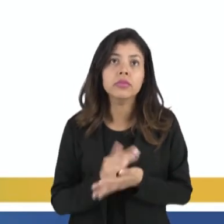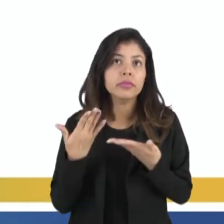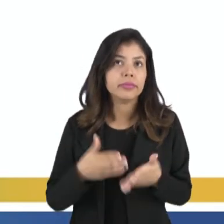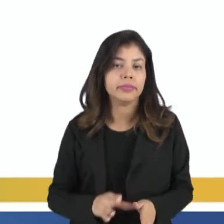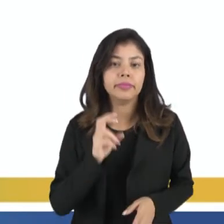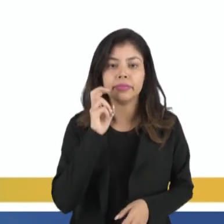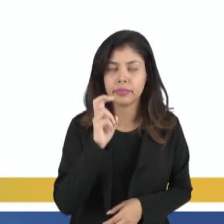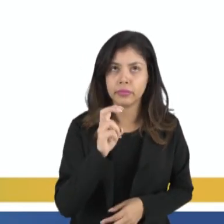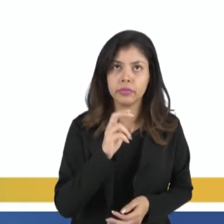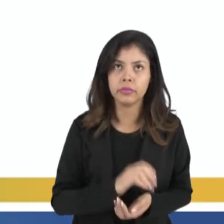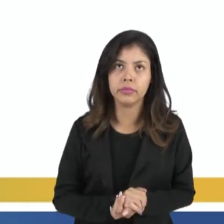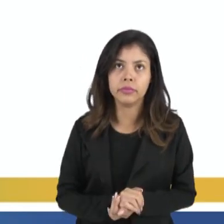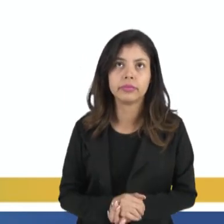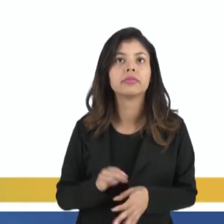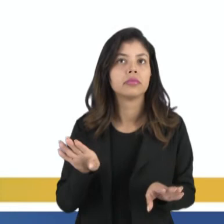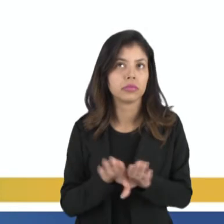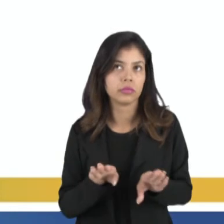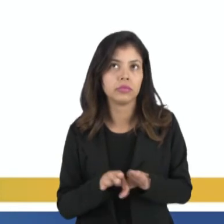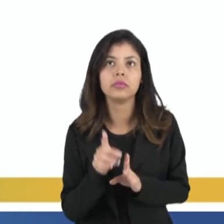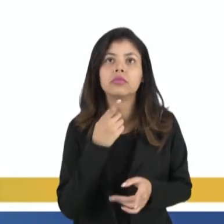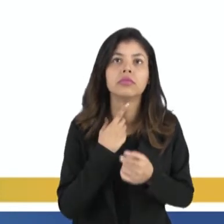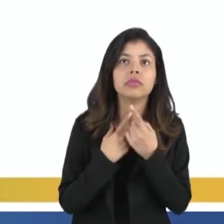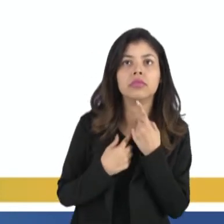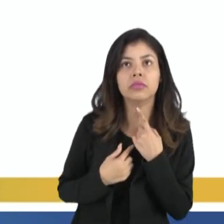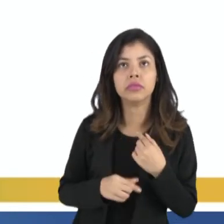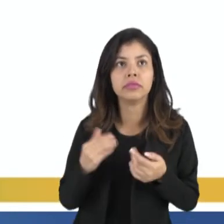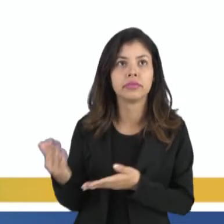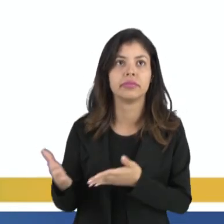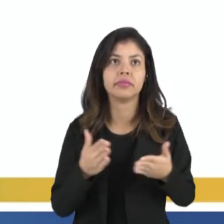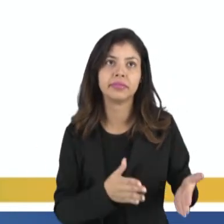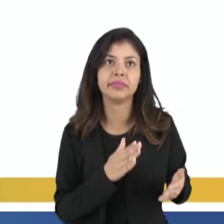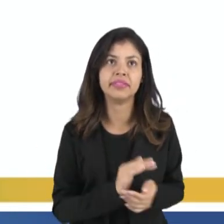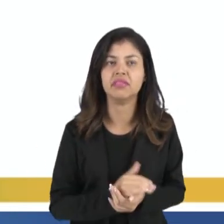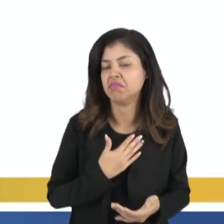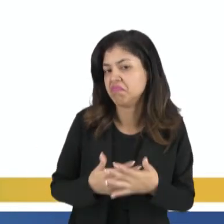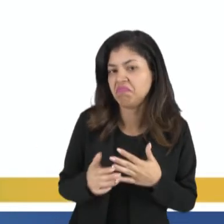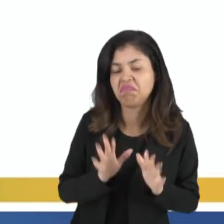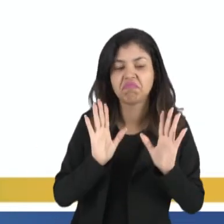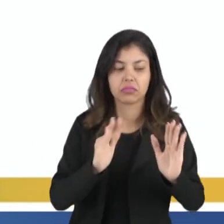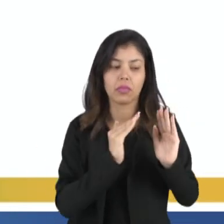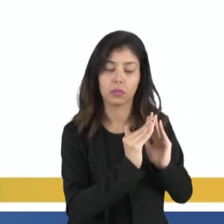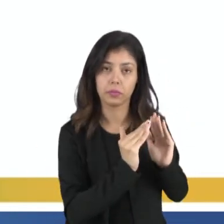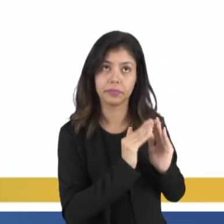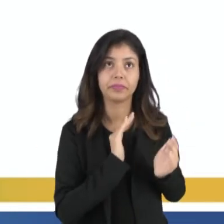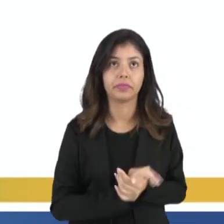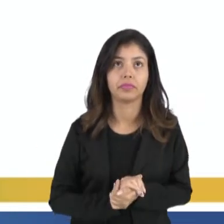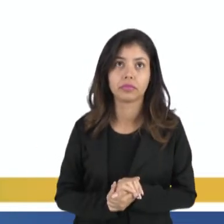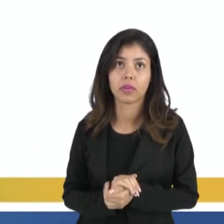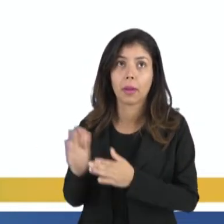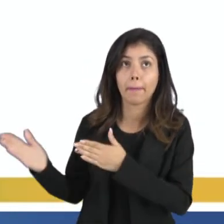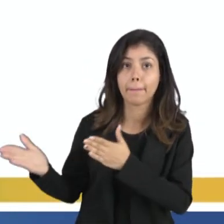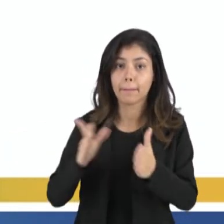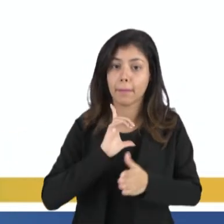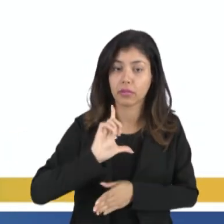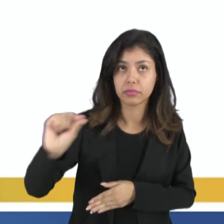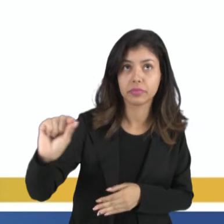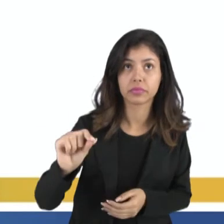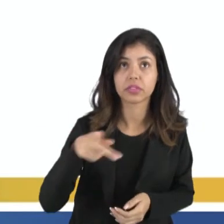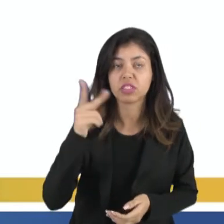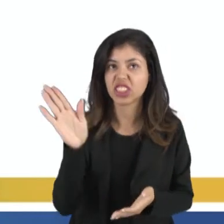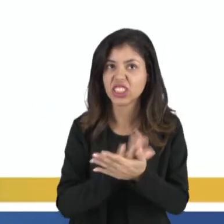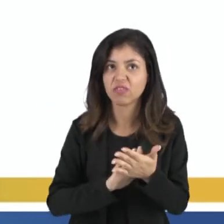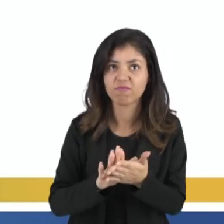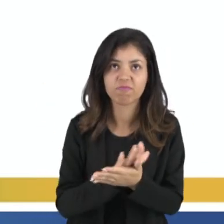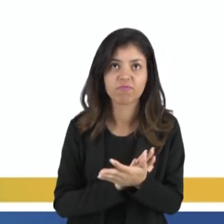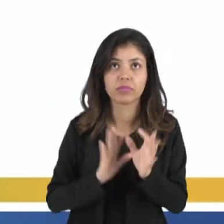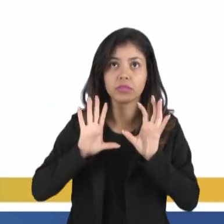5. Veio-me então o desejo de não passar mais nem uma hora naquela casa. Partir, sem dizer